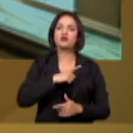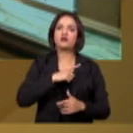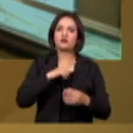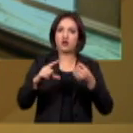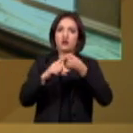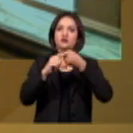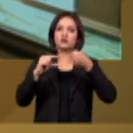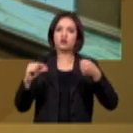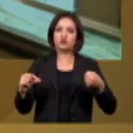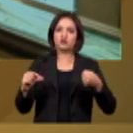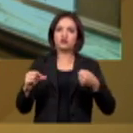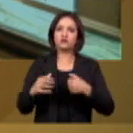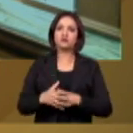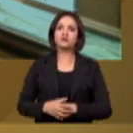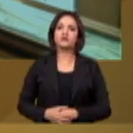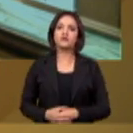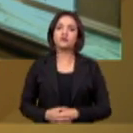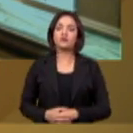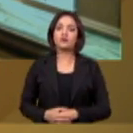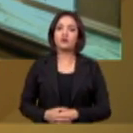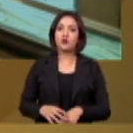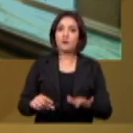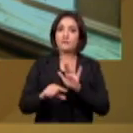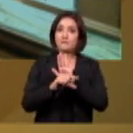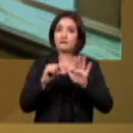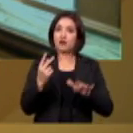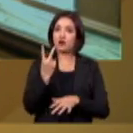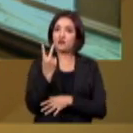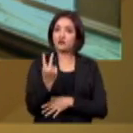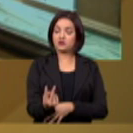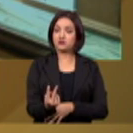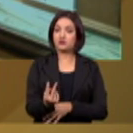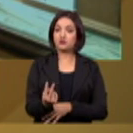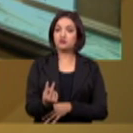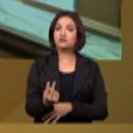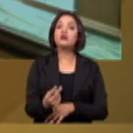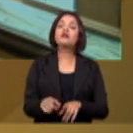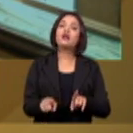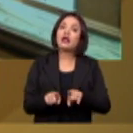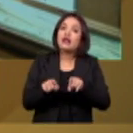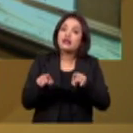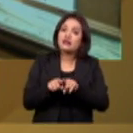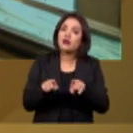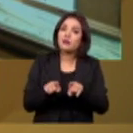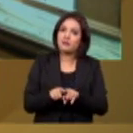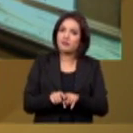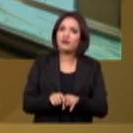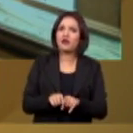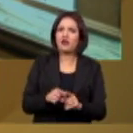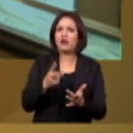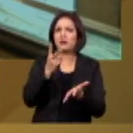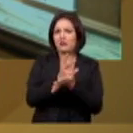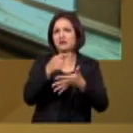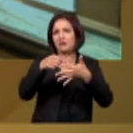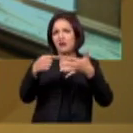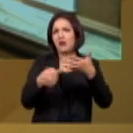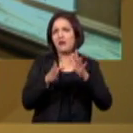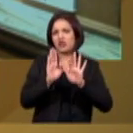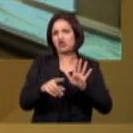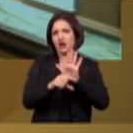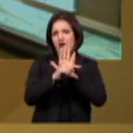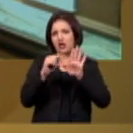administrativo parágrafo segundo nas mesmas circunstâncias da cabeça